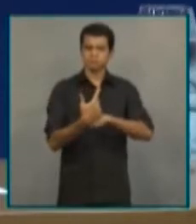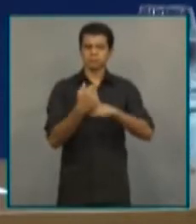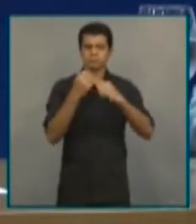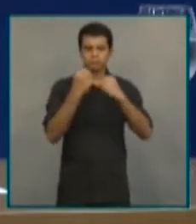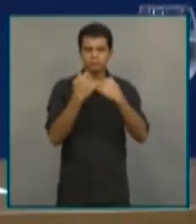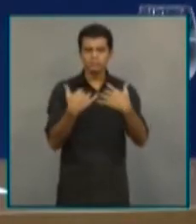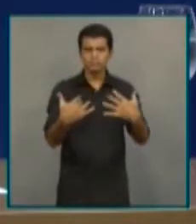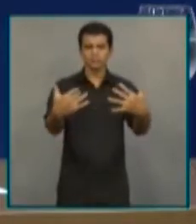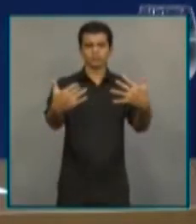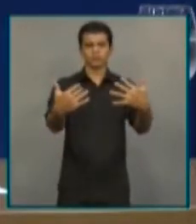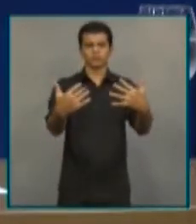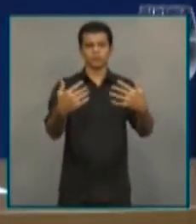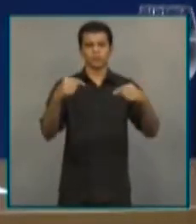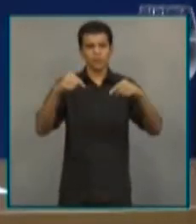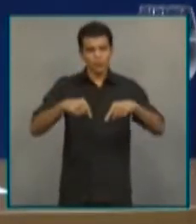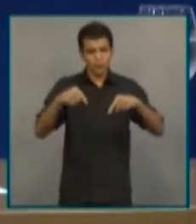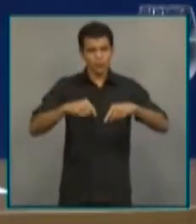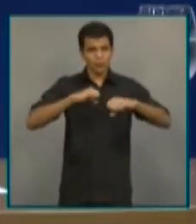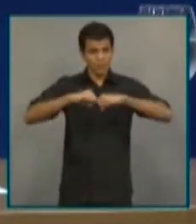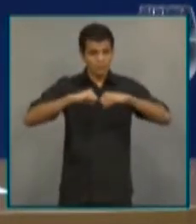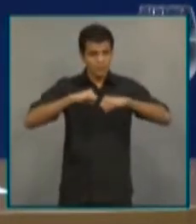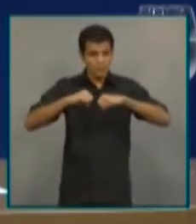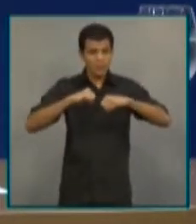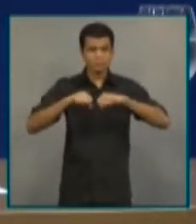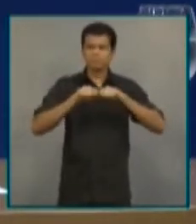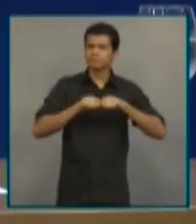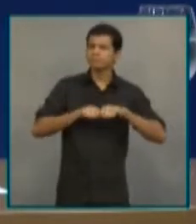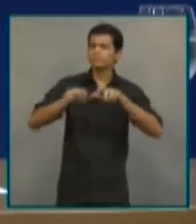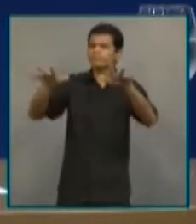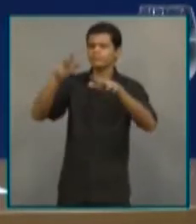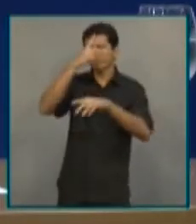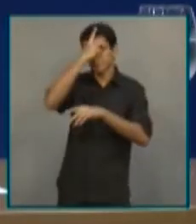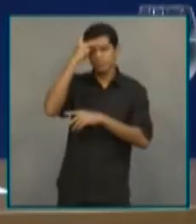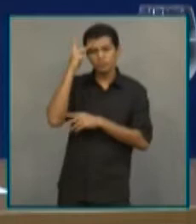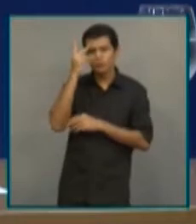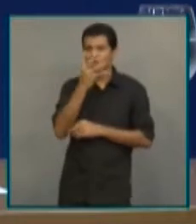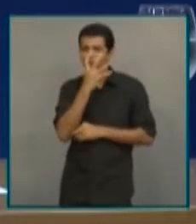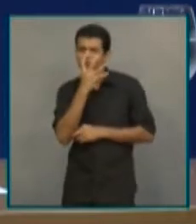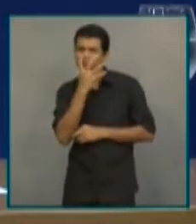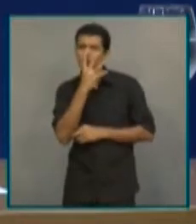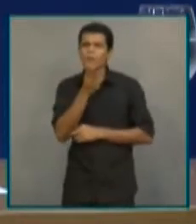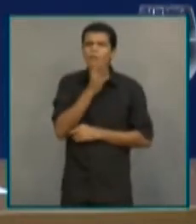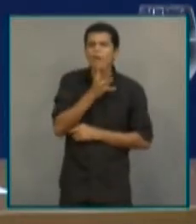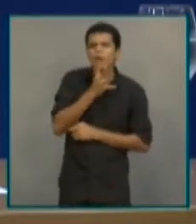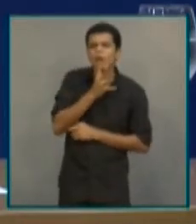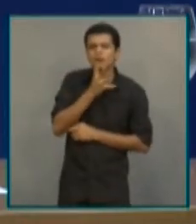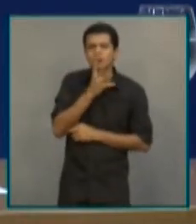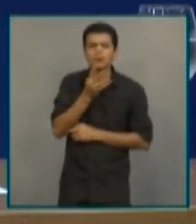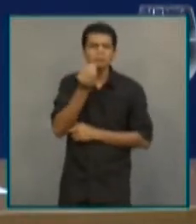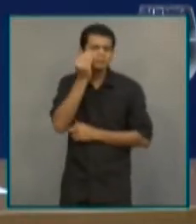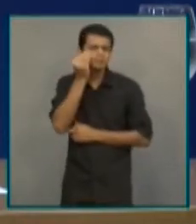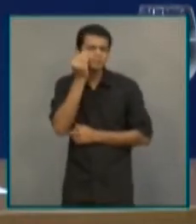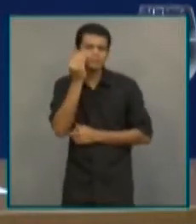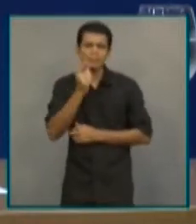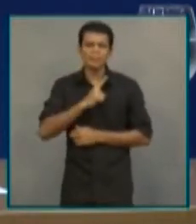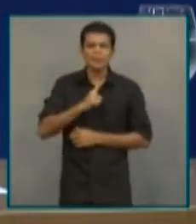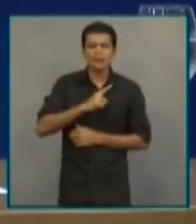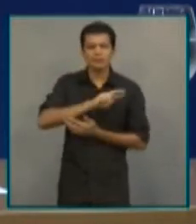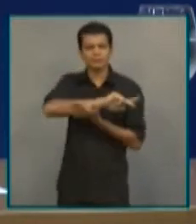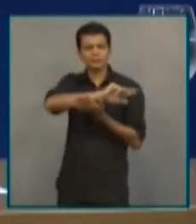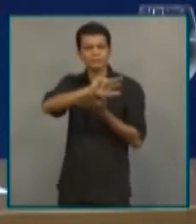nesse debate, levando a milhares e milhares de cearenses e, por óbvio, de advogados de todo o Estado do